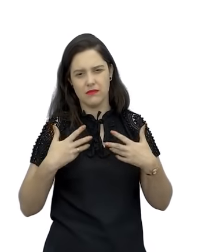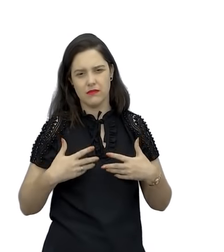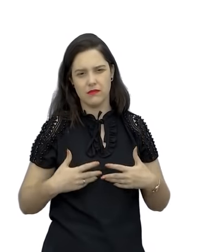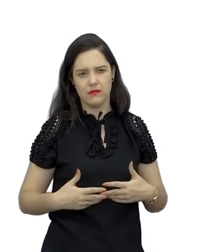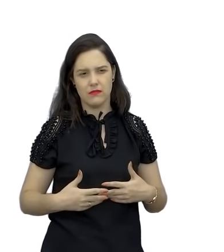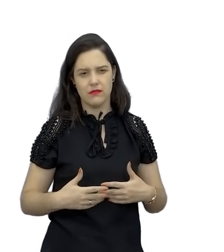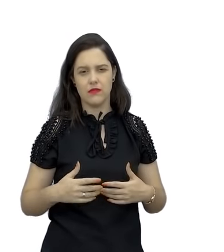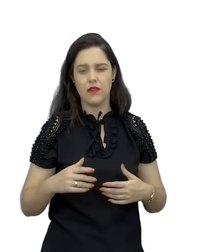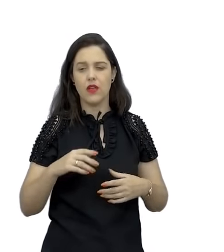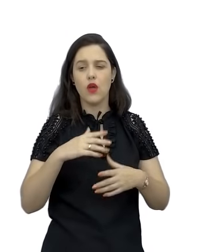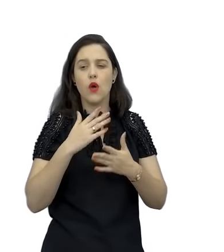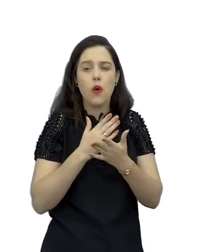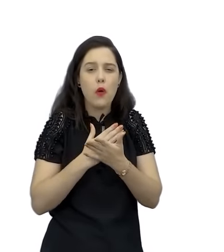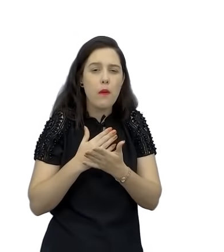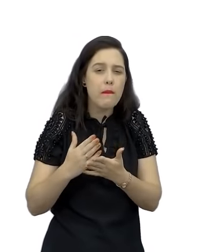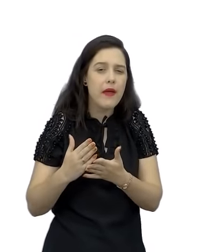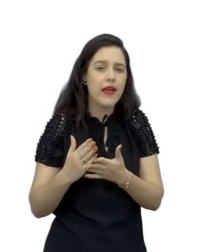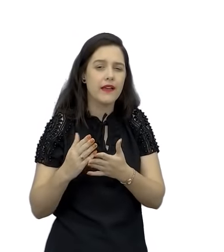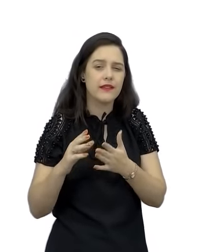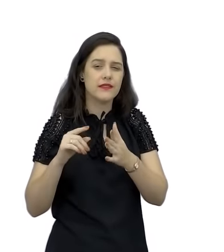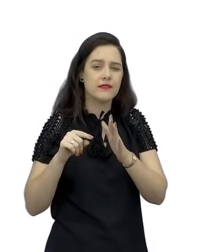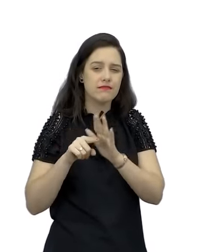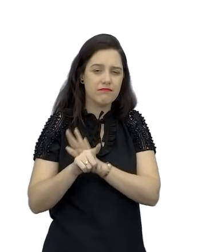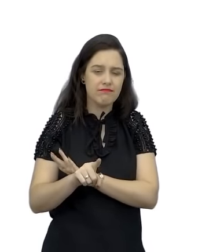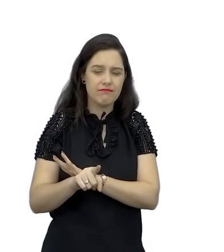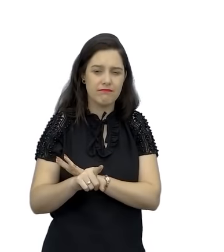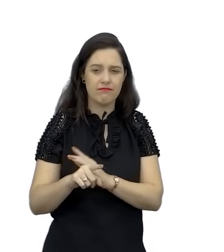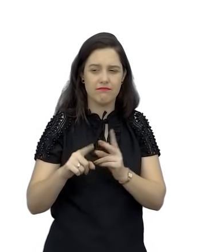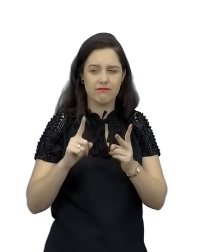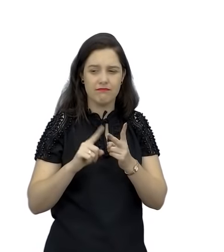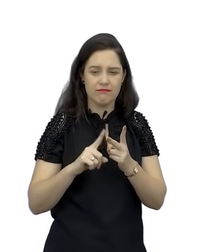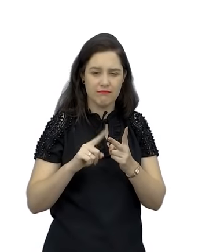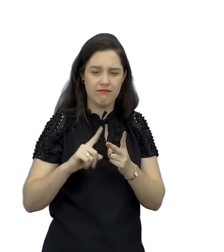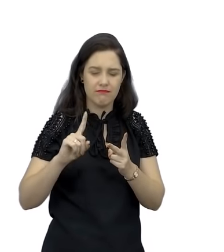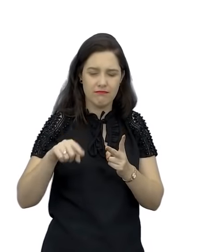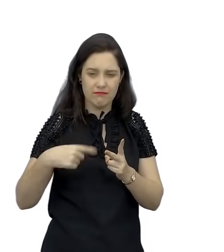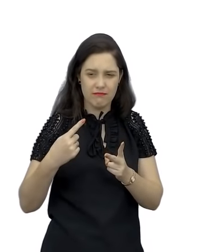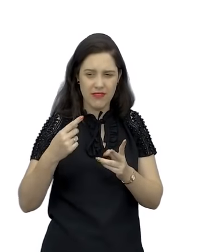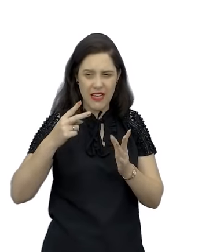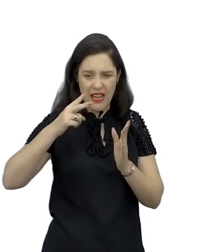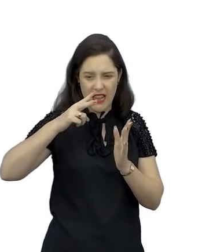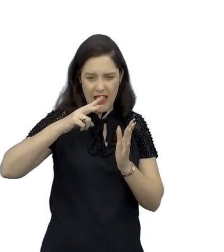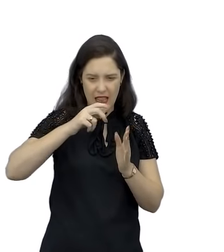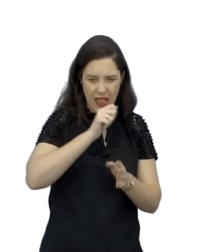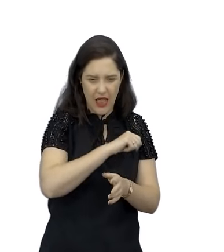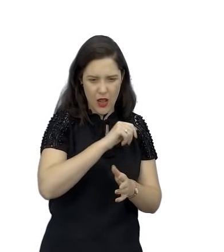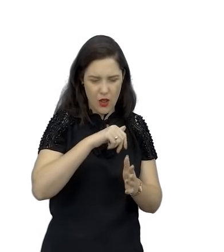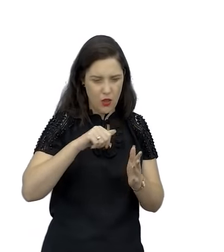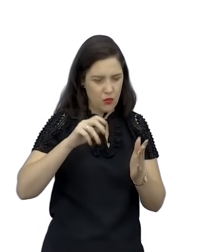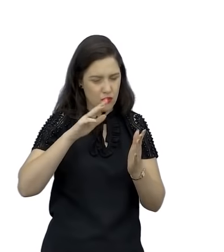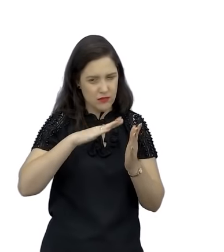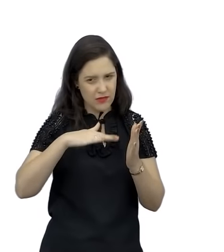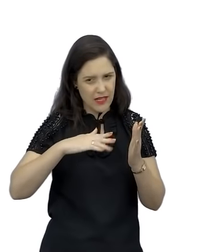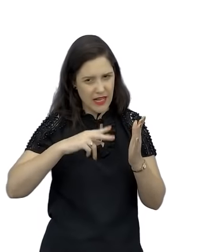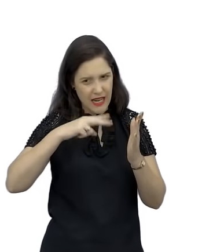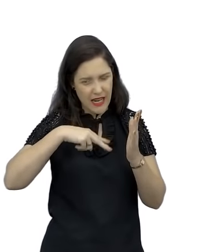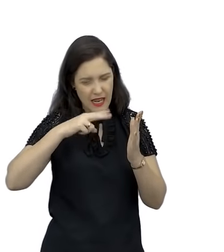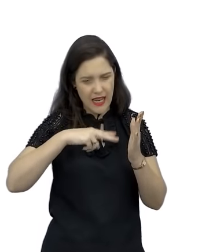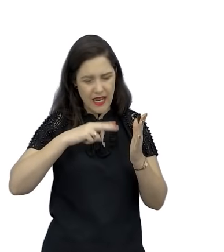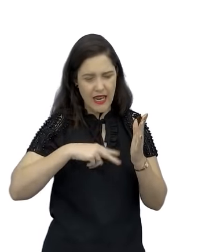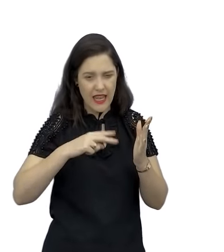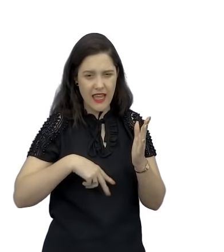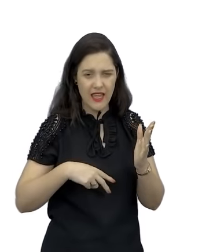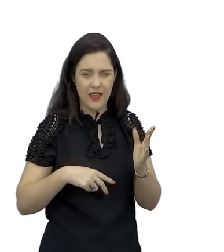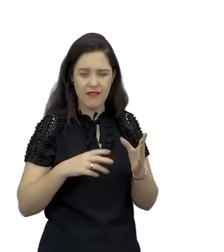um problema gerador, ela deixa com que os estudantes leiam em grupo, façam a